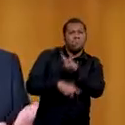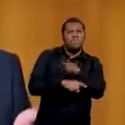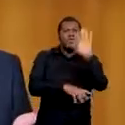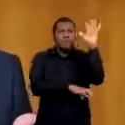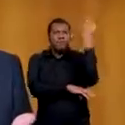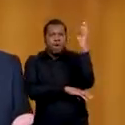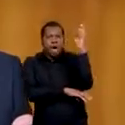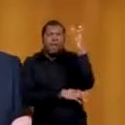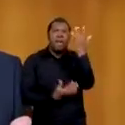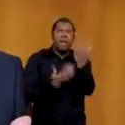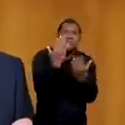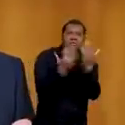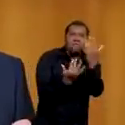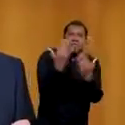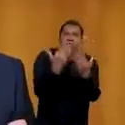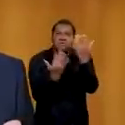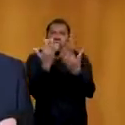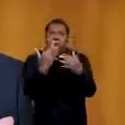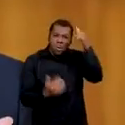queimada,